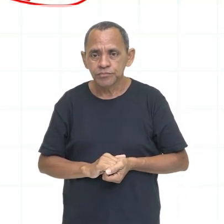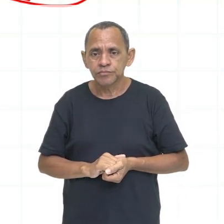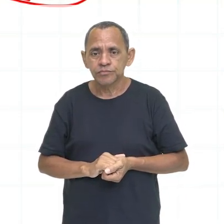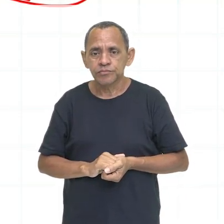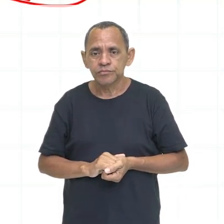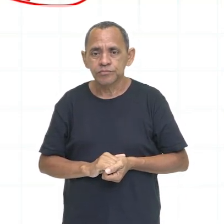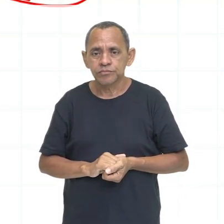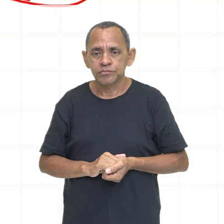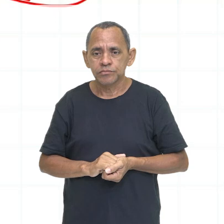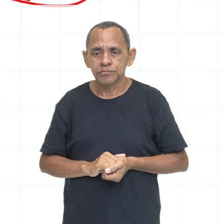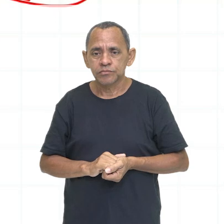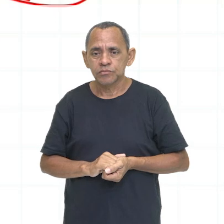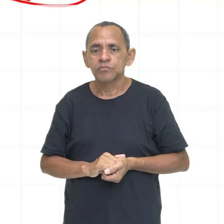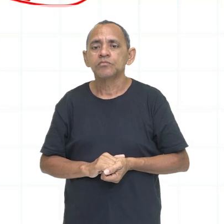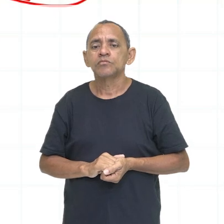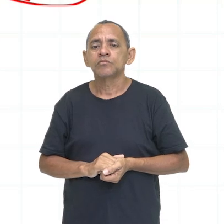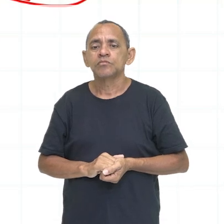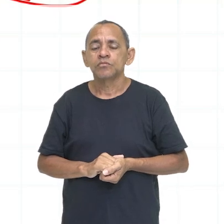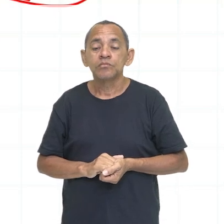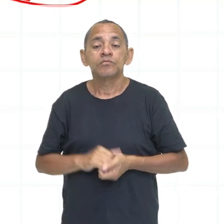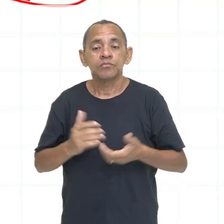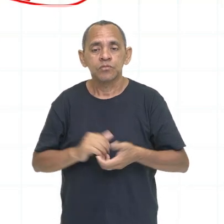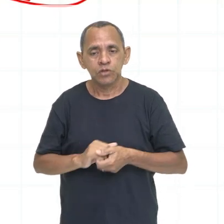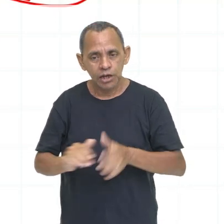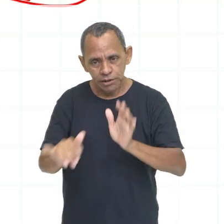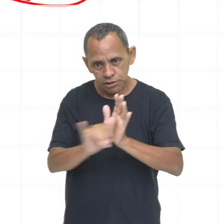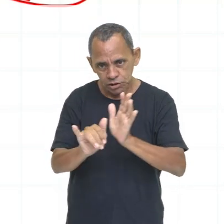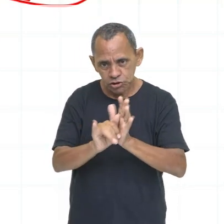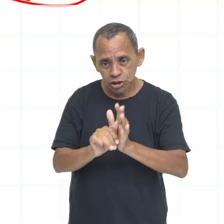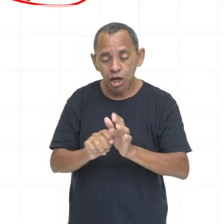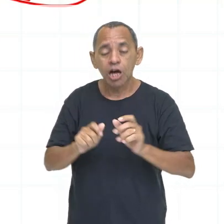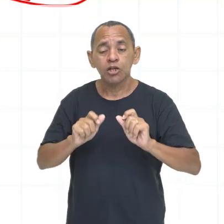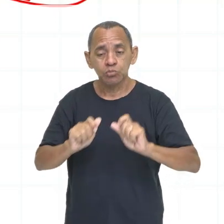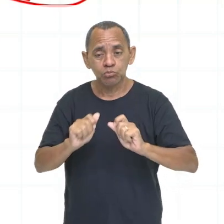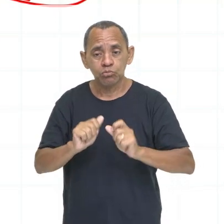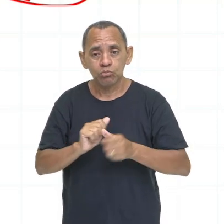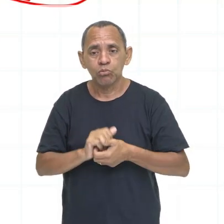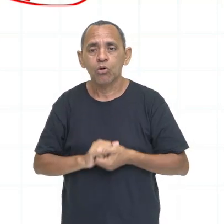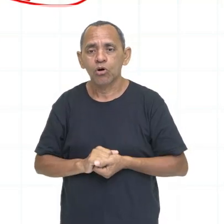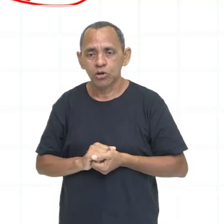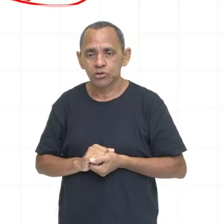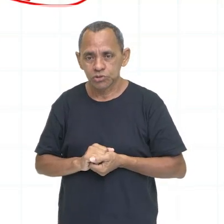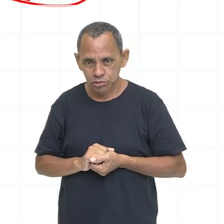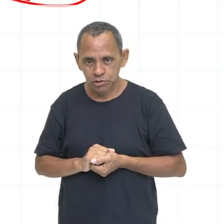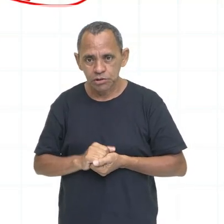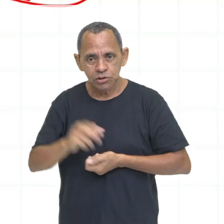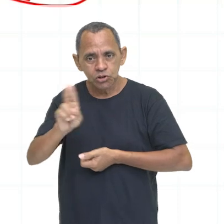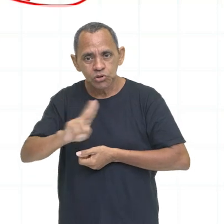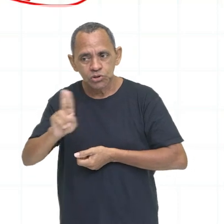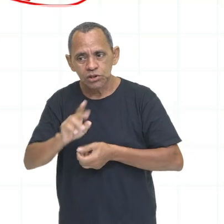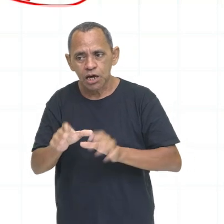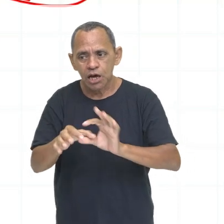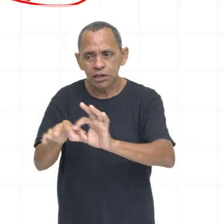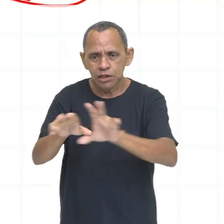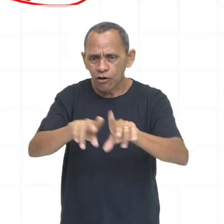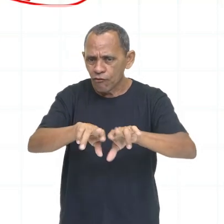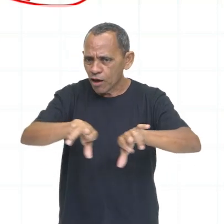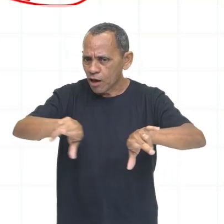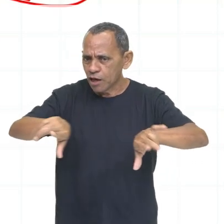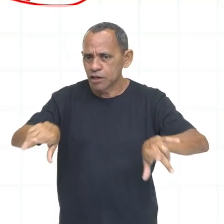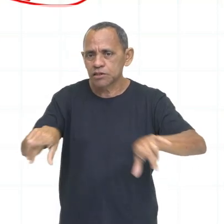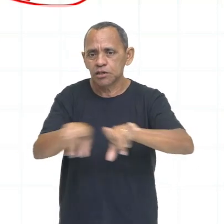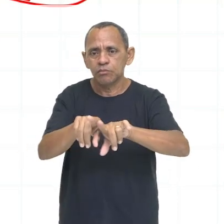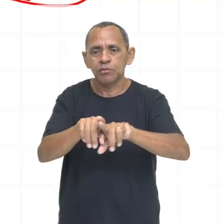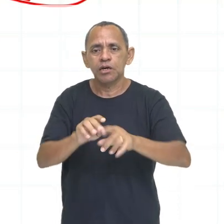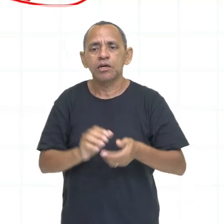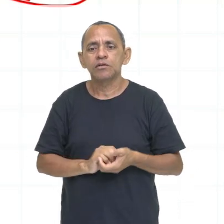be fluid, identidade pode ser fluida, multifacetada, formada, shaped, quer dizer formado,